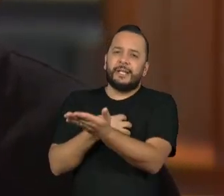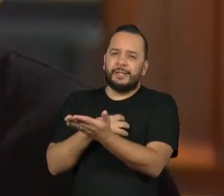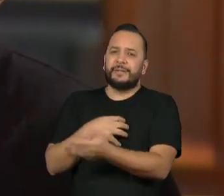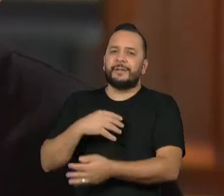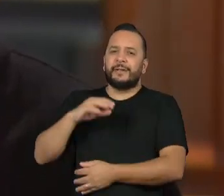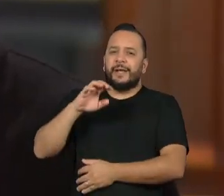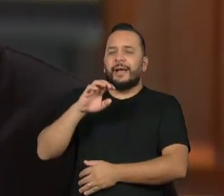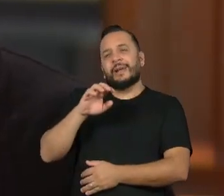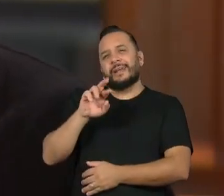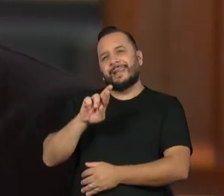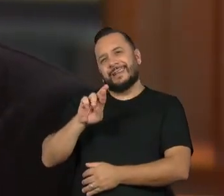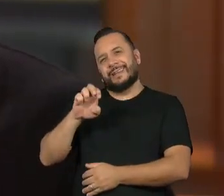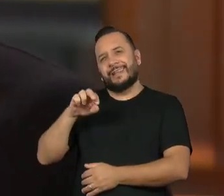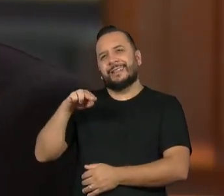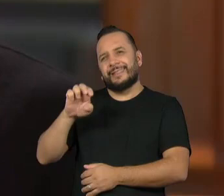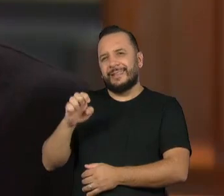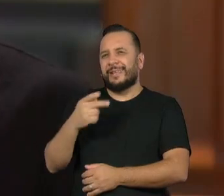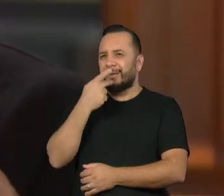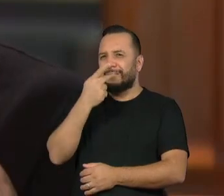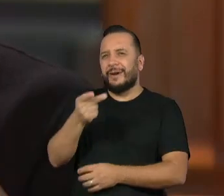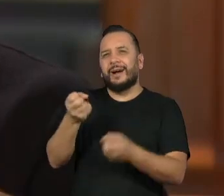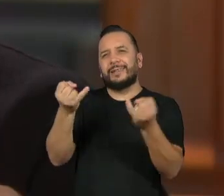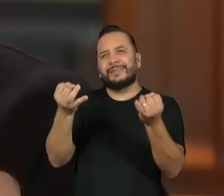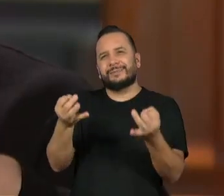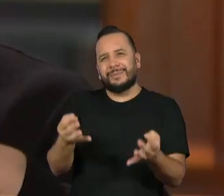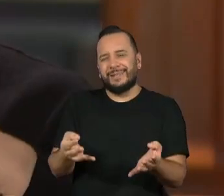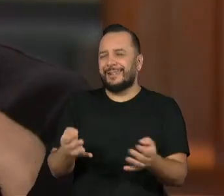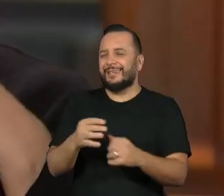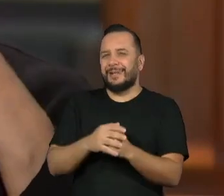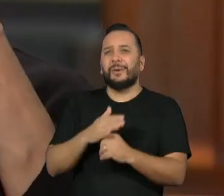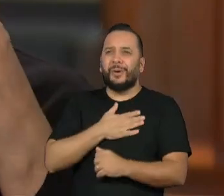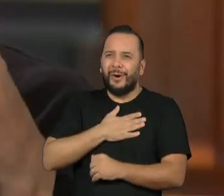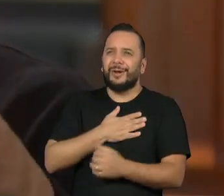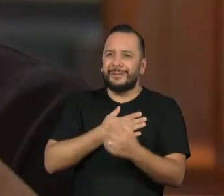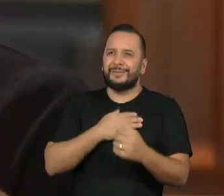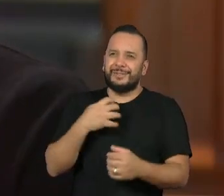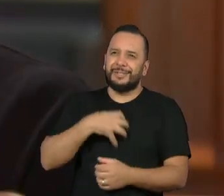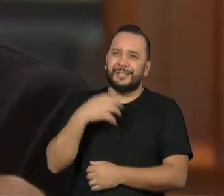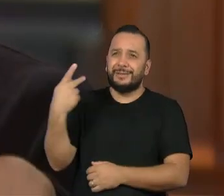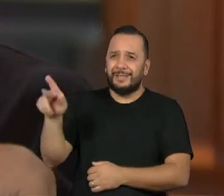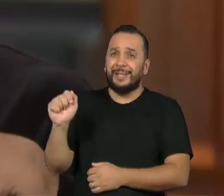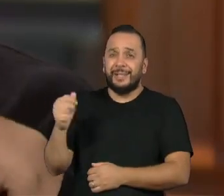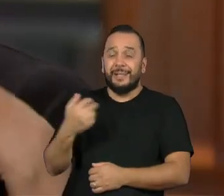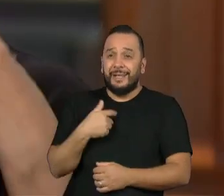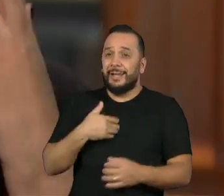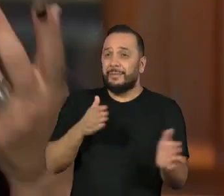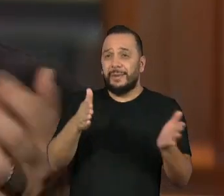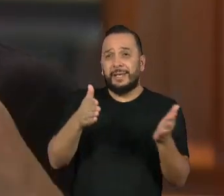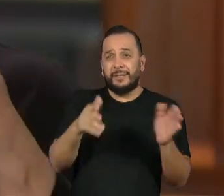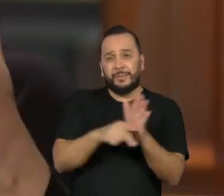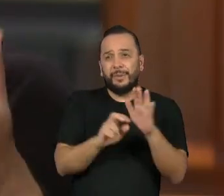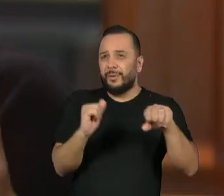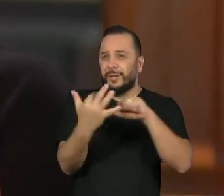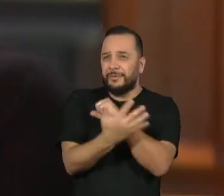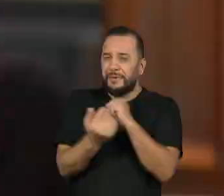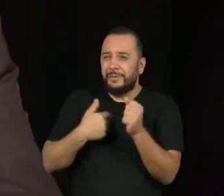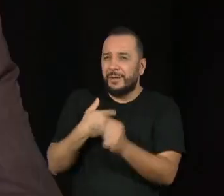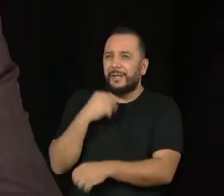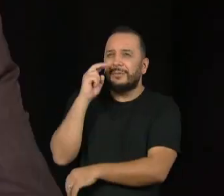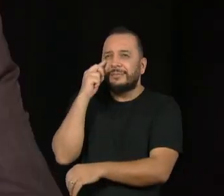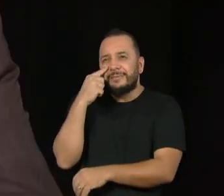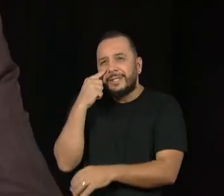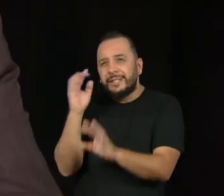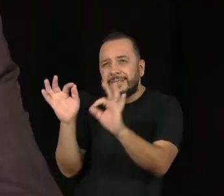como ele prega como ele fala então eu fui estudando o ano que eu já falei meio inteira estudando